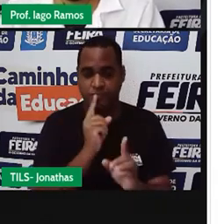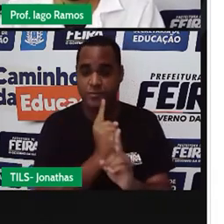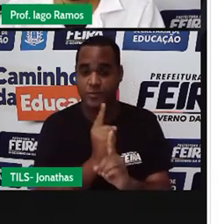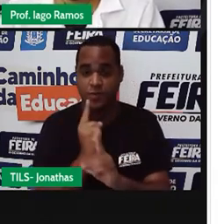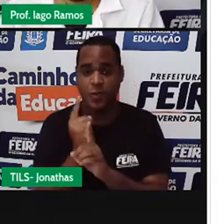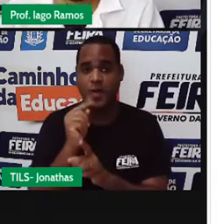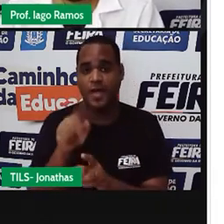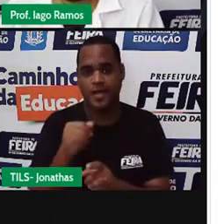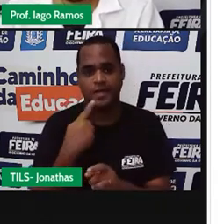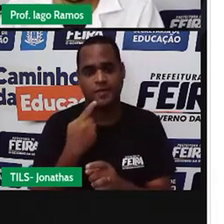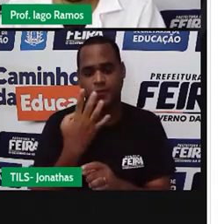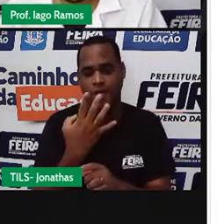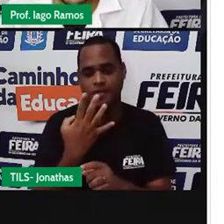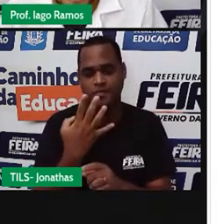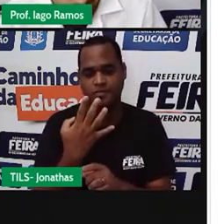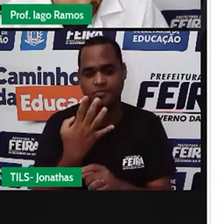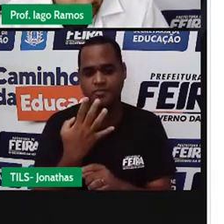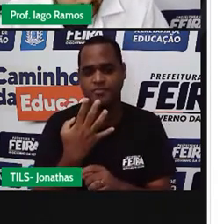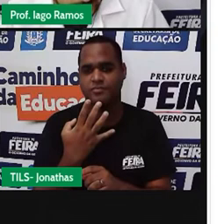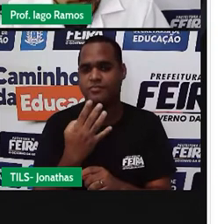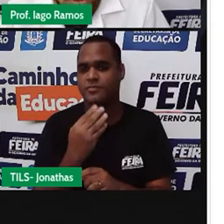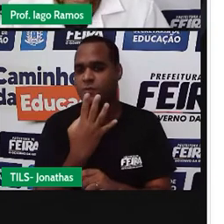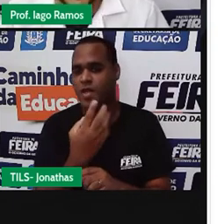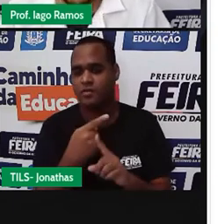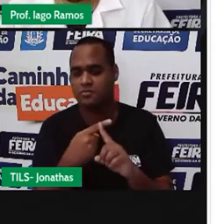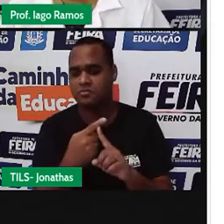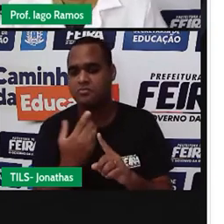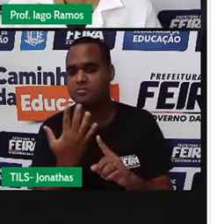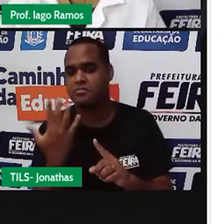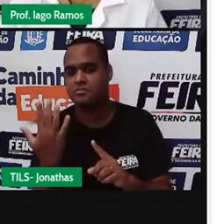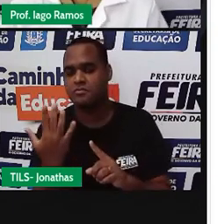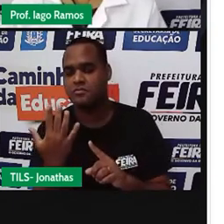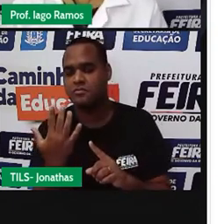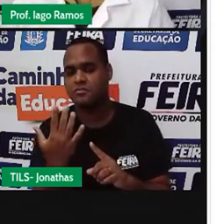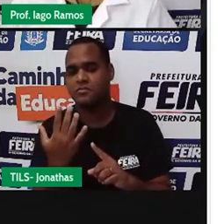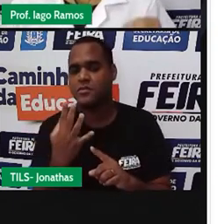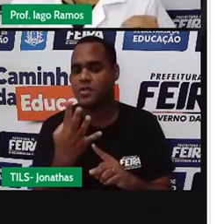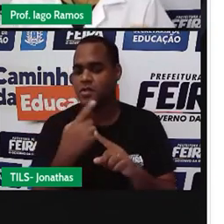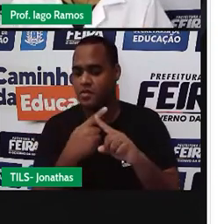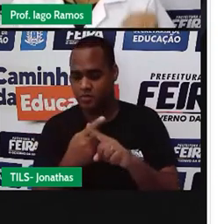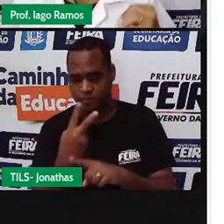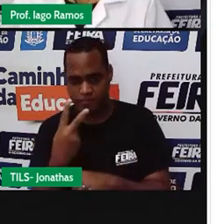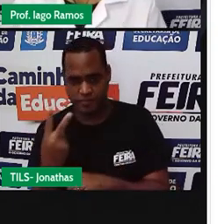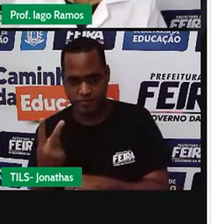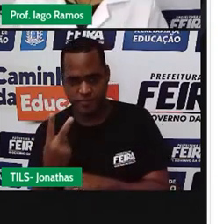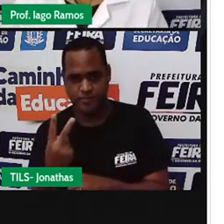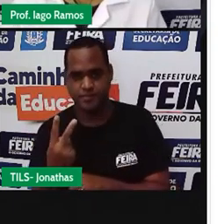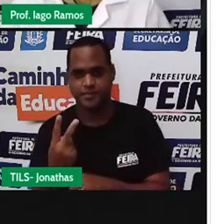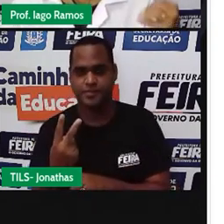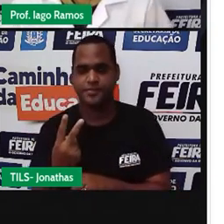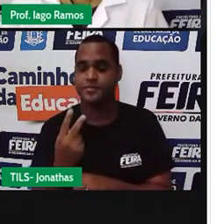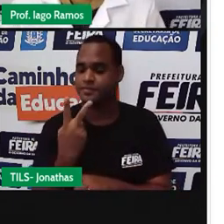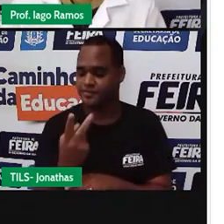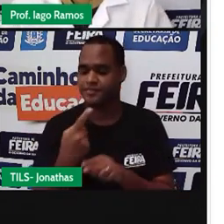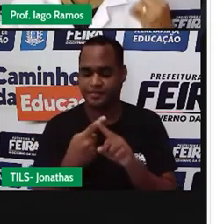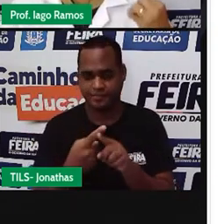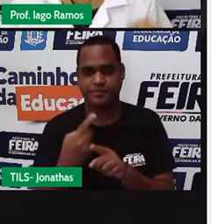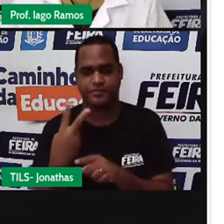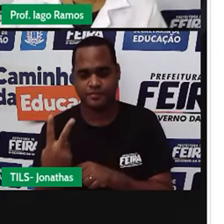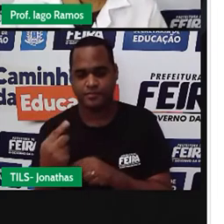ele vezes ele dá quatro Que número é esse só pode ser o número dois porque 2 x 2